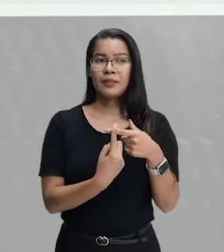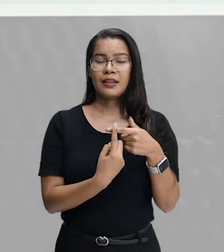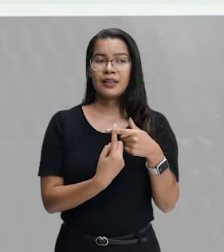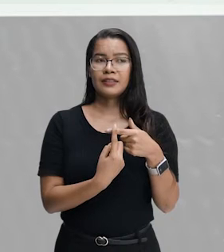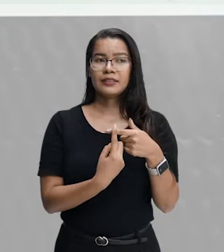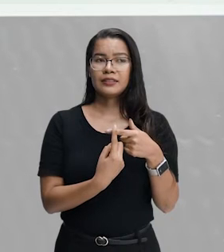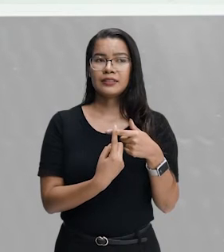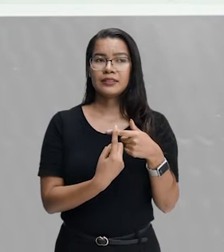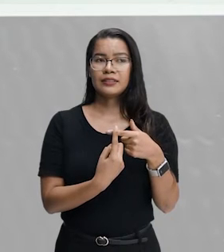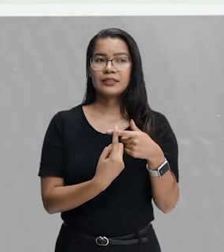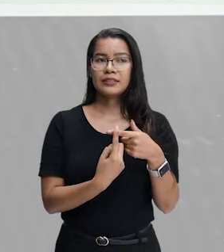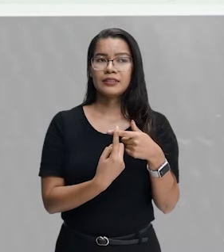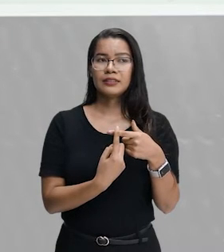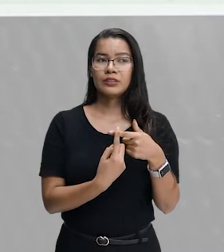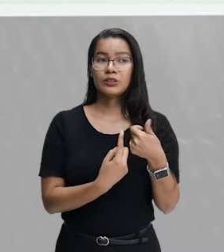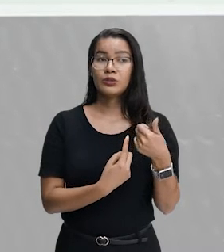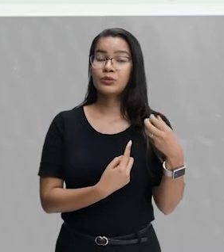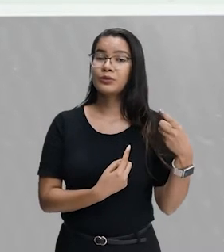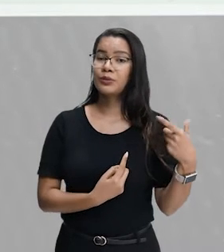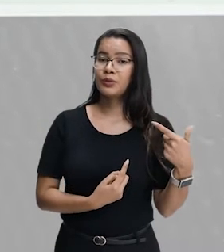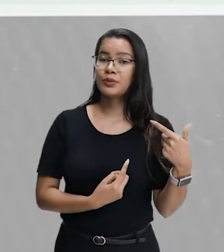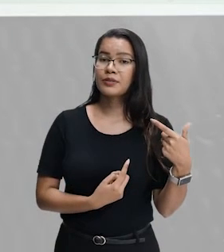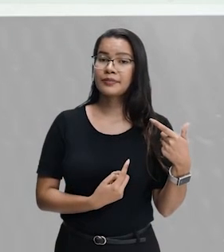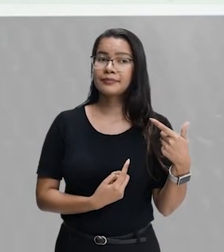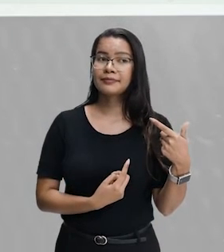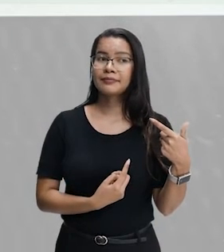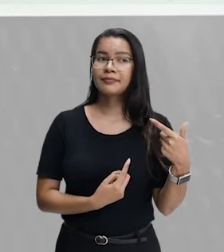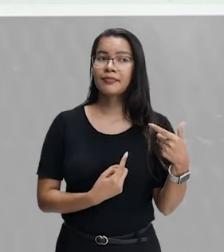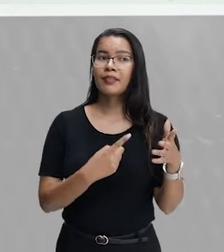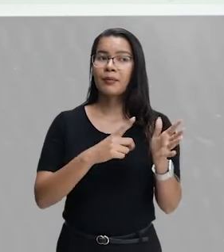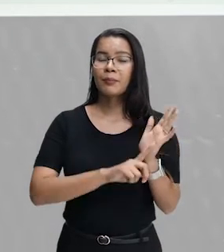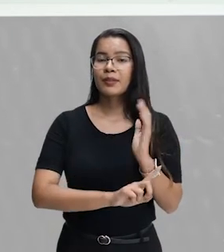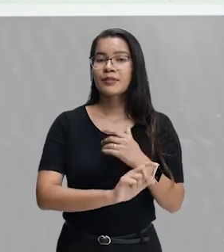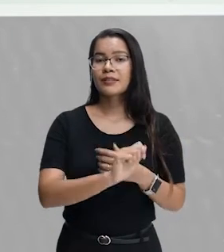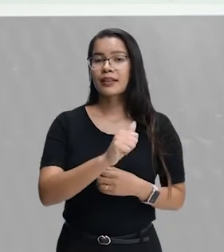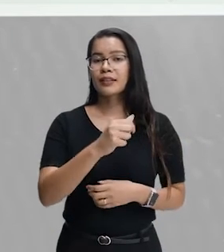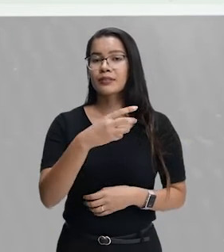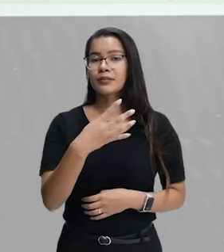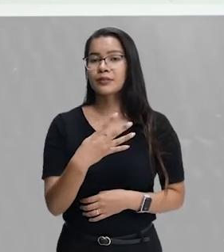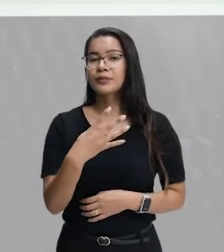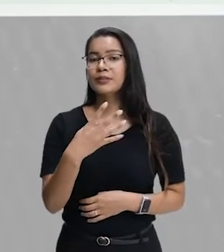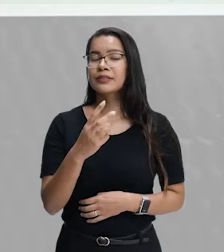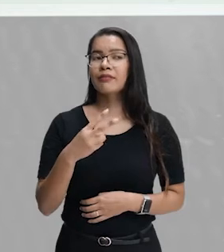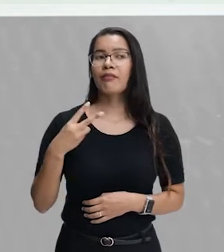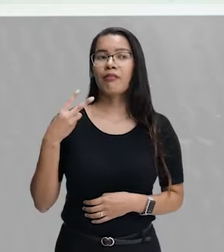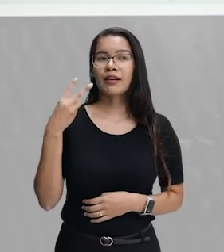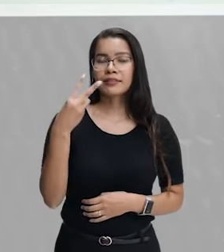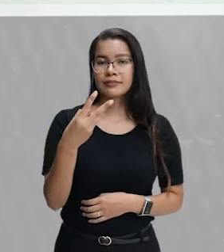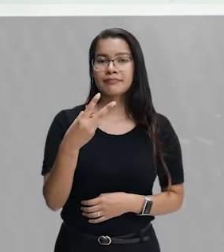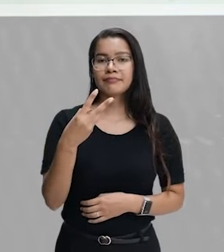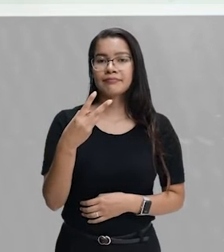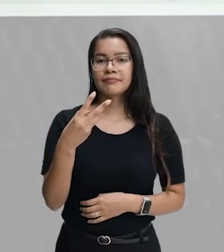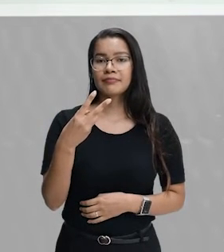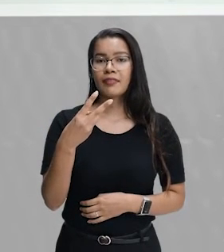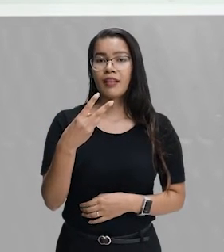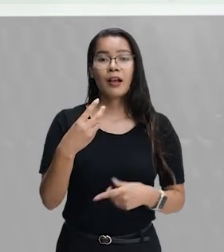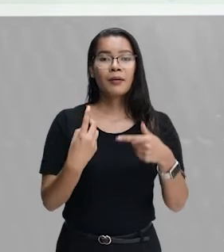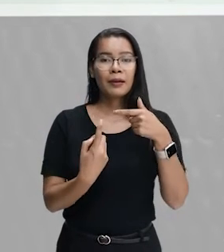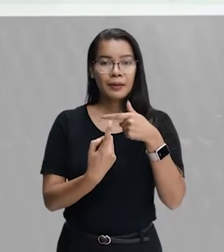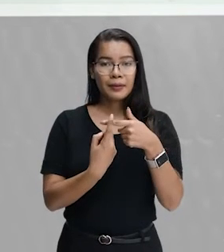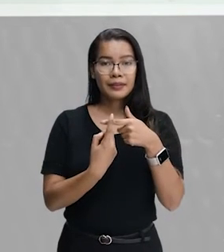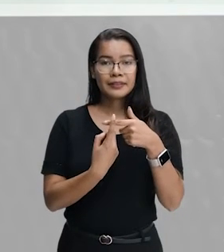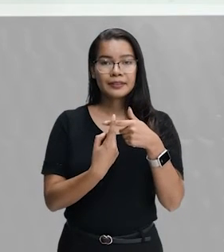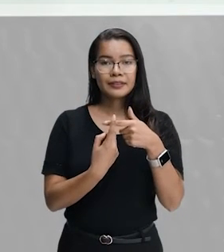mais 12 menos 14 ao quadrado,